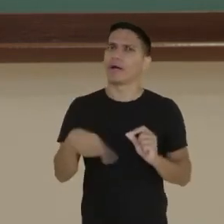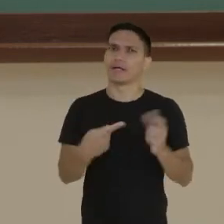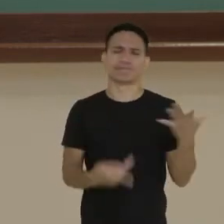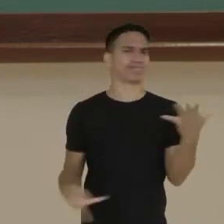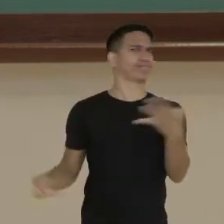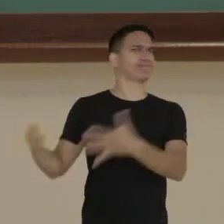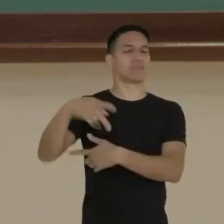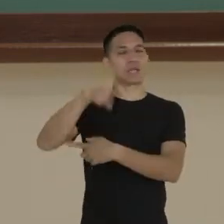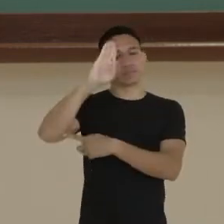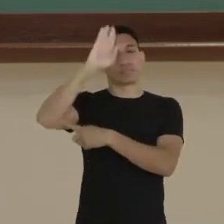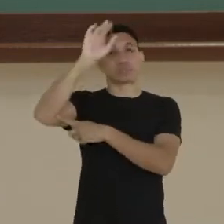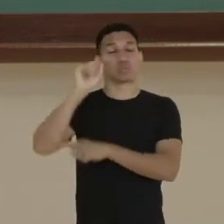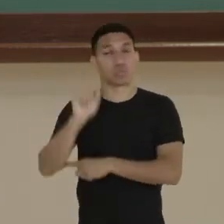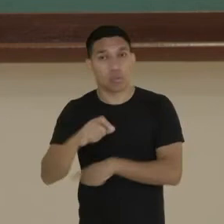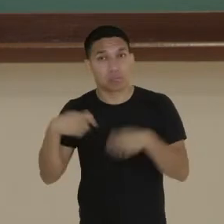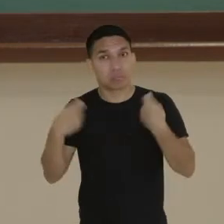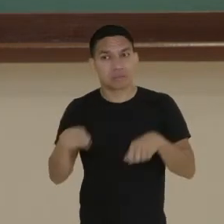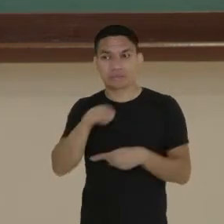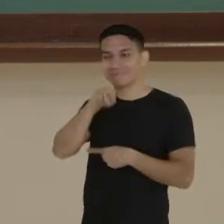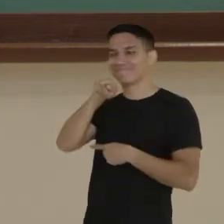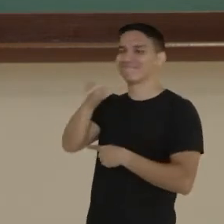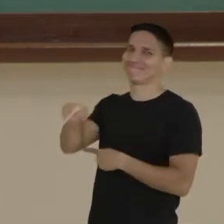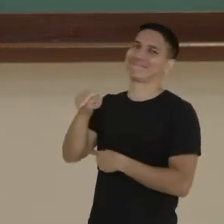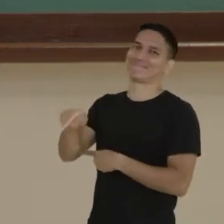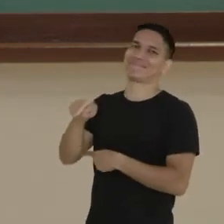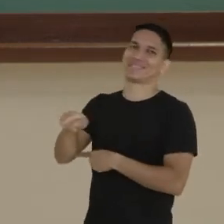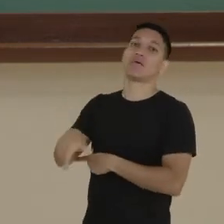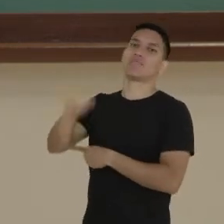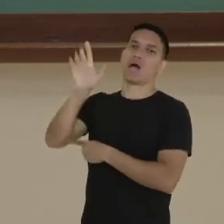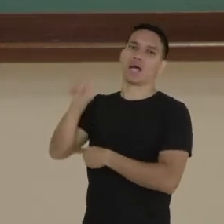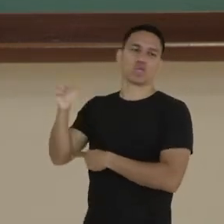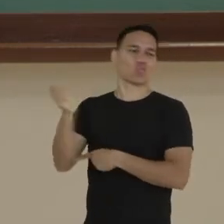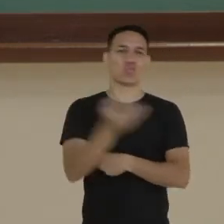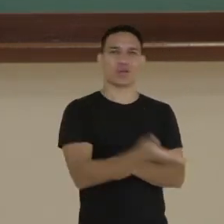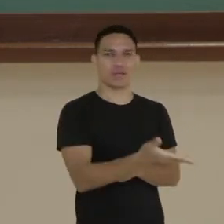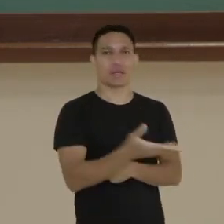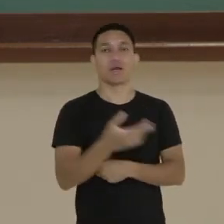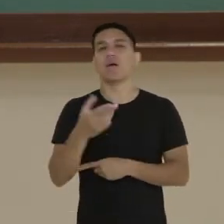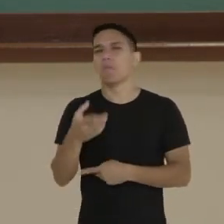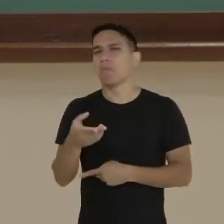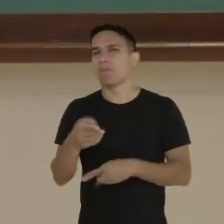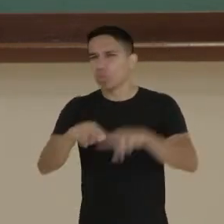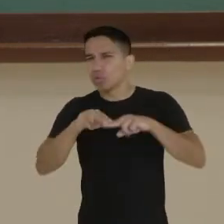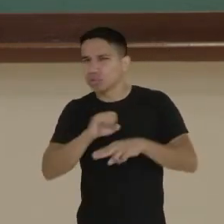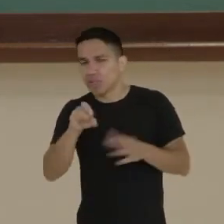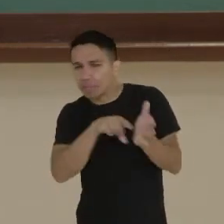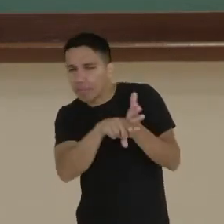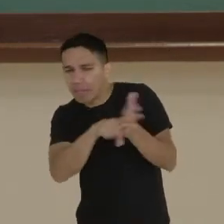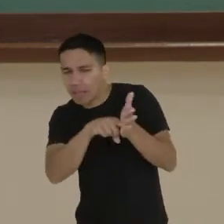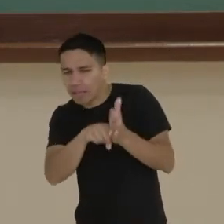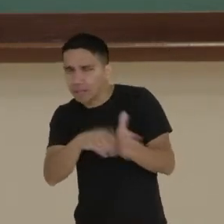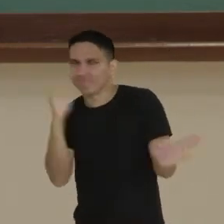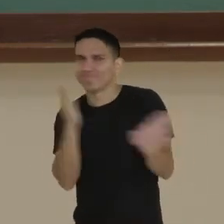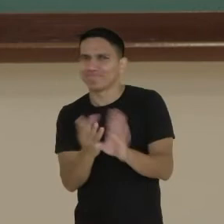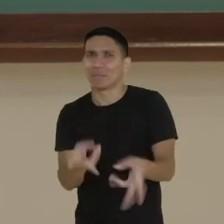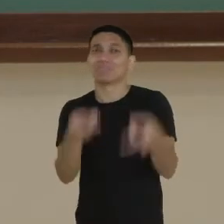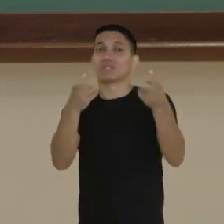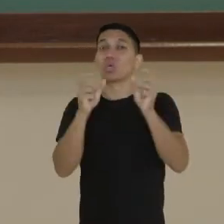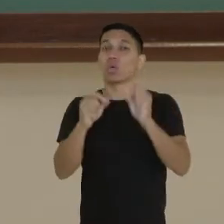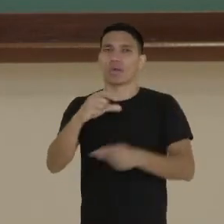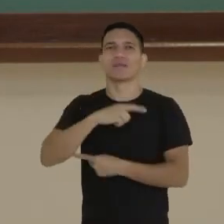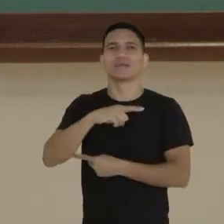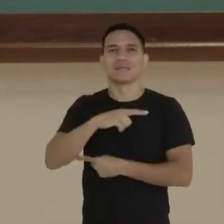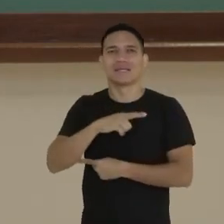a necessidade de energias renováveis, certo? Inclusive, se você for fazer uma pesquisa, vai perceber que existe uma